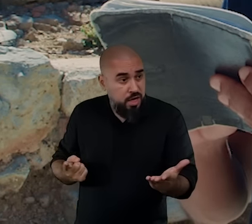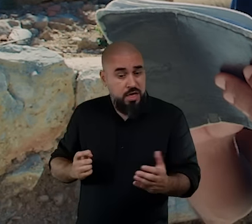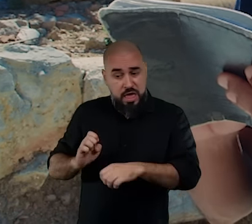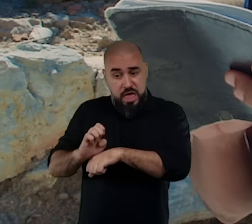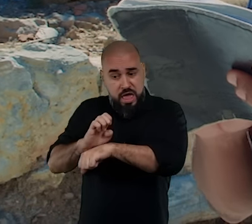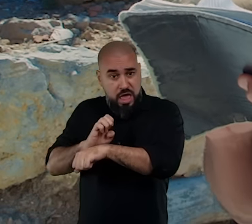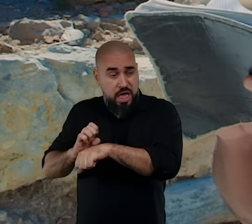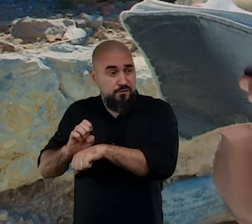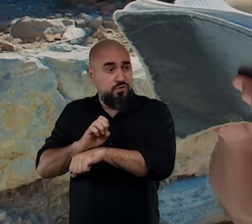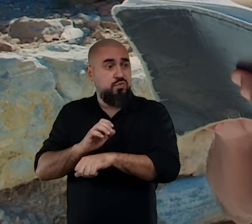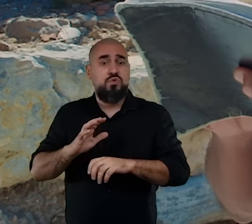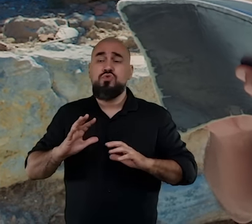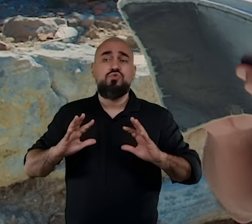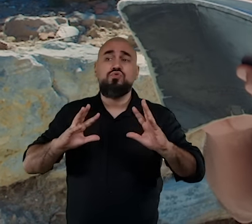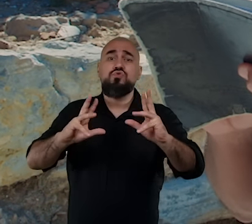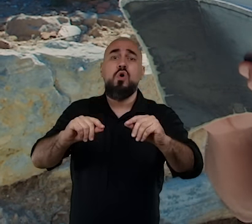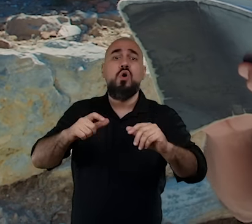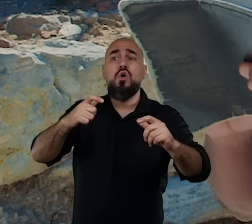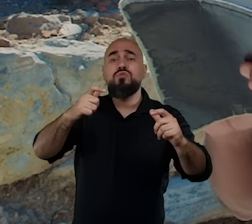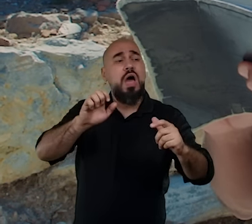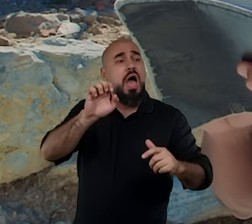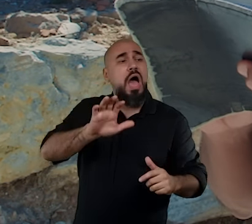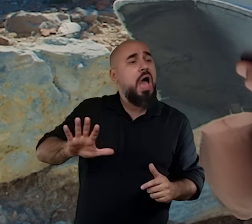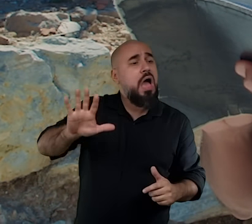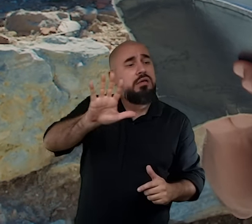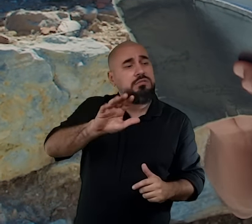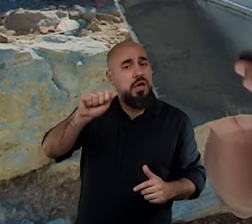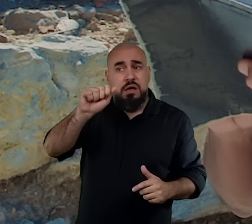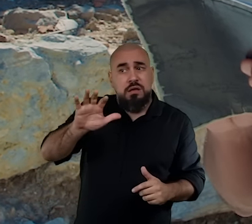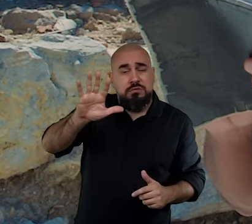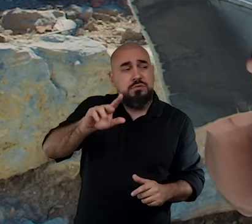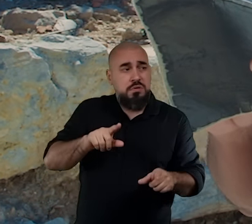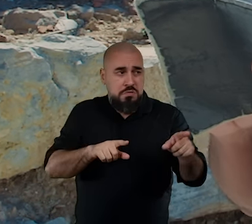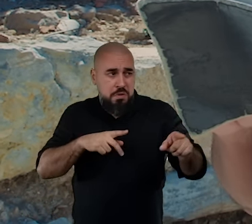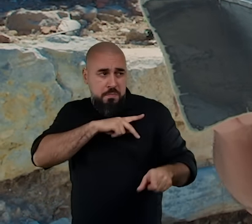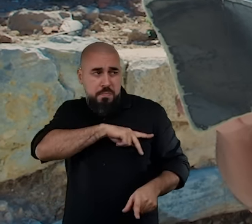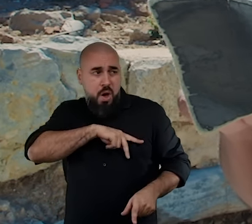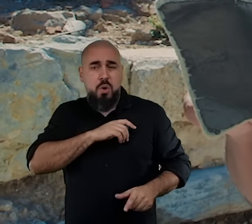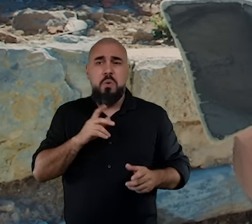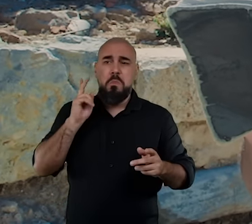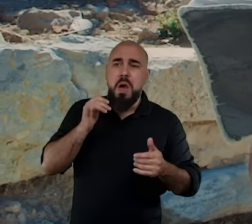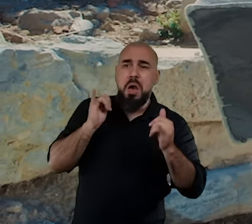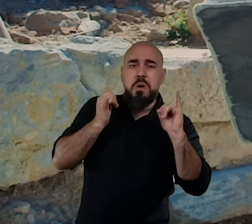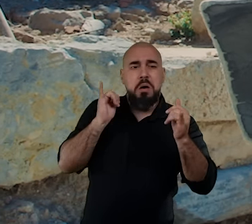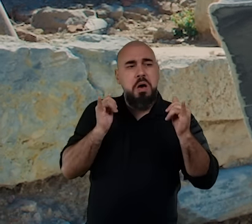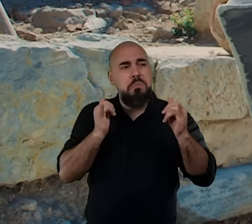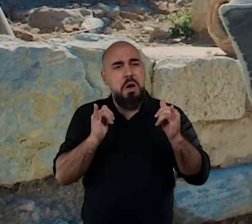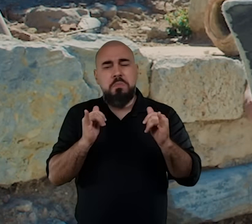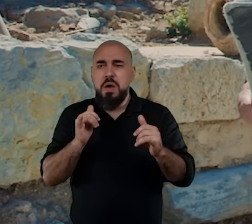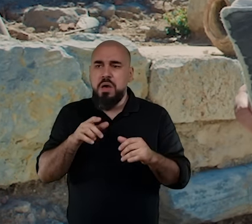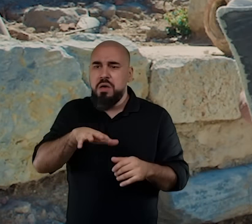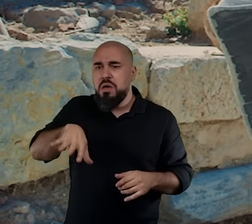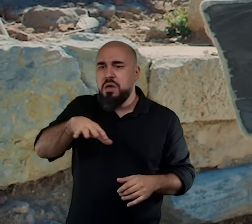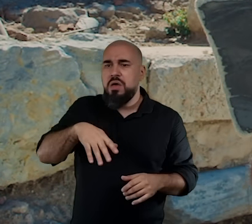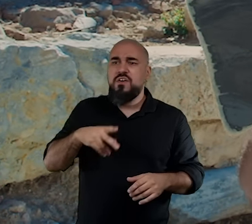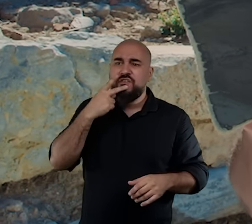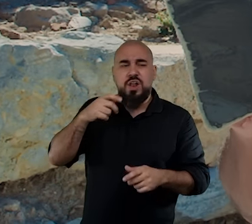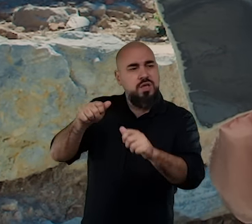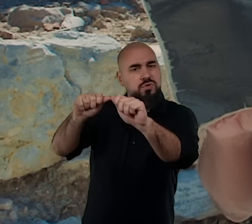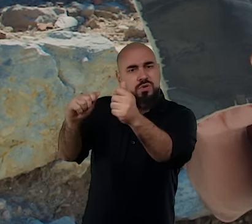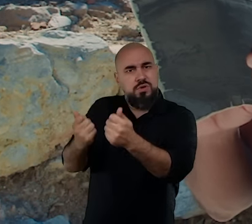em Éfeso, mas em quase toda a província da Ásia, este Paulo tem persuadido e desencaminhado muita gente, afirmando que